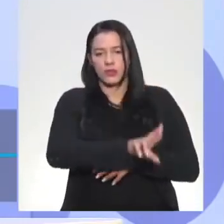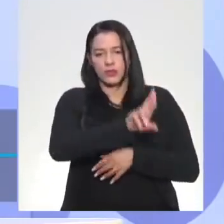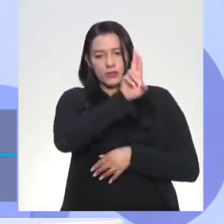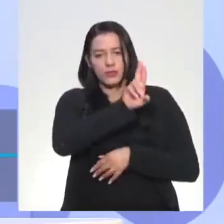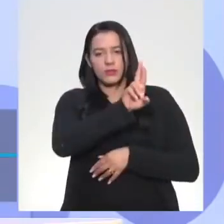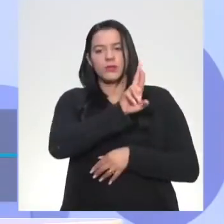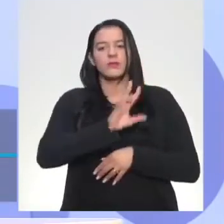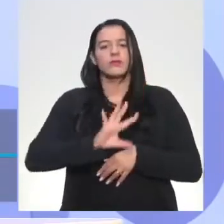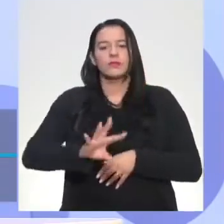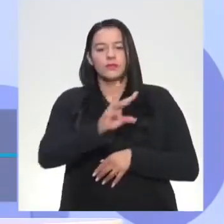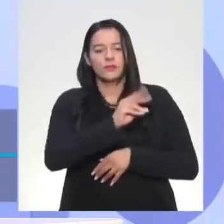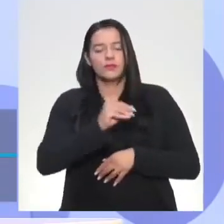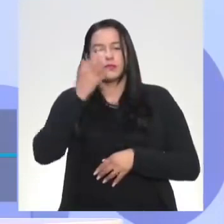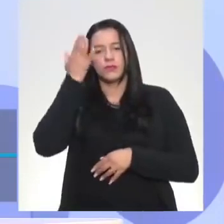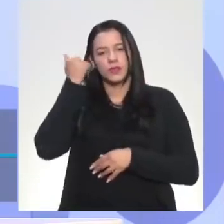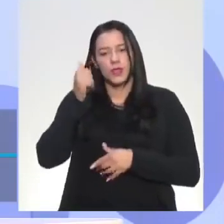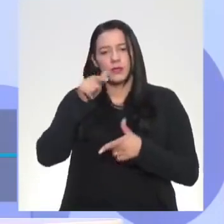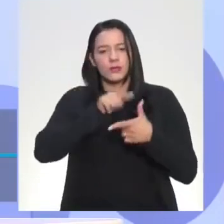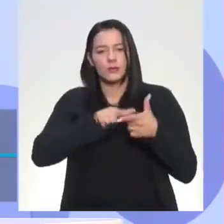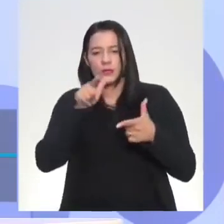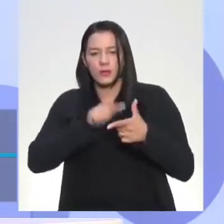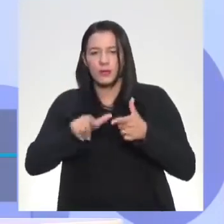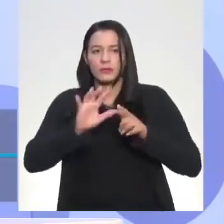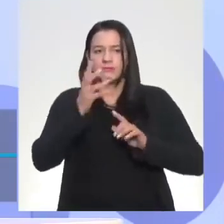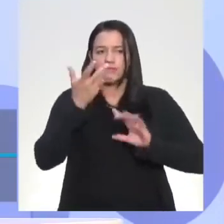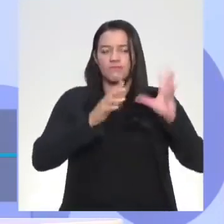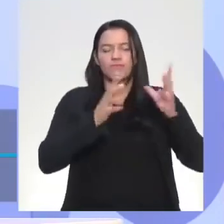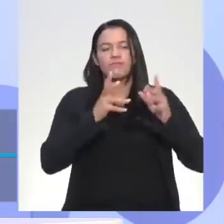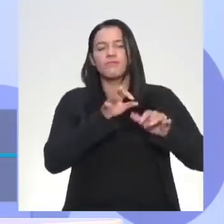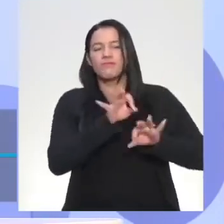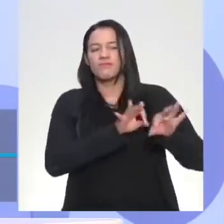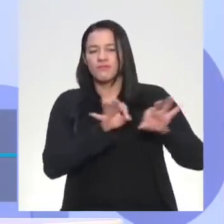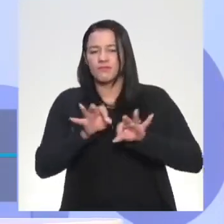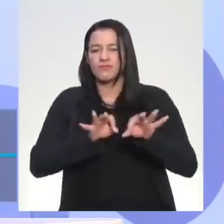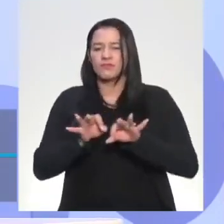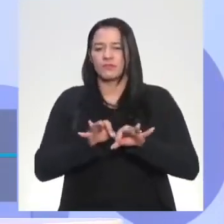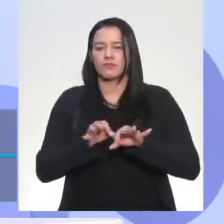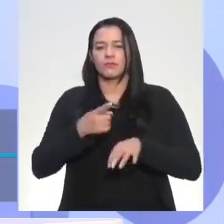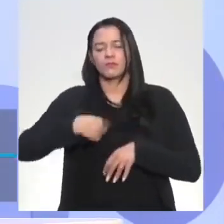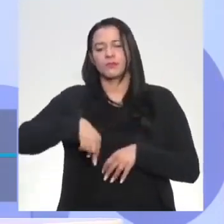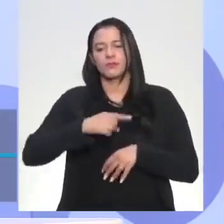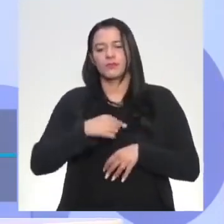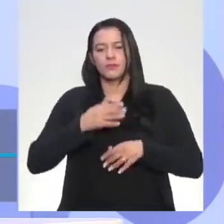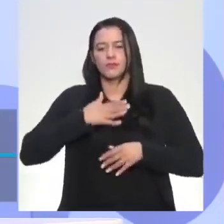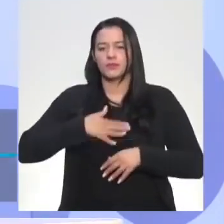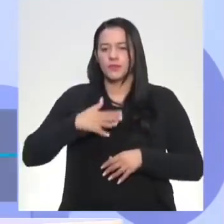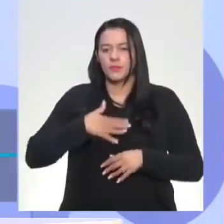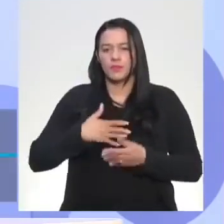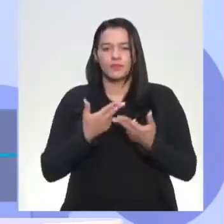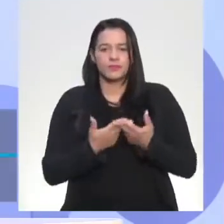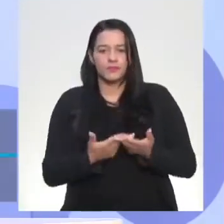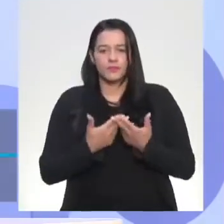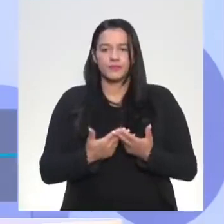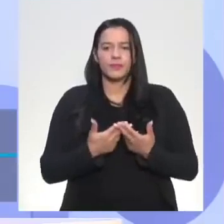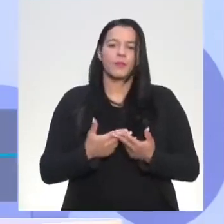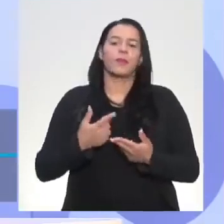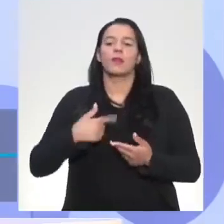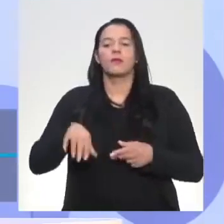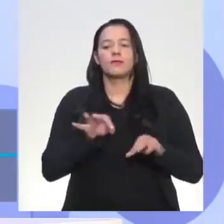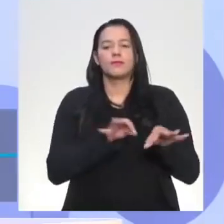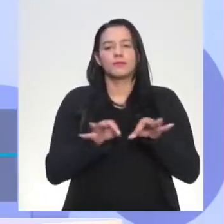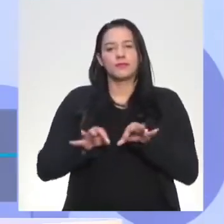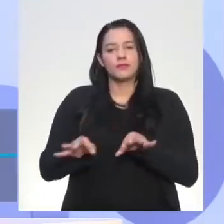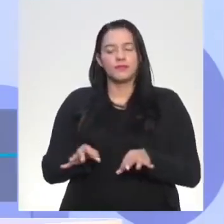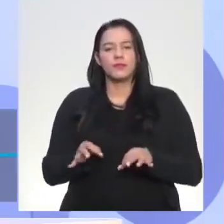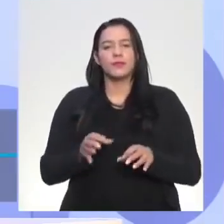gente sabe de todos a logística da coisa, tá? Mas aí a gente vai trabalhar com calma, com paciência, né? E orientando, Sim. e